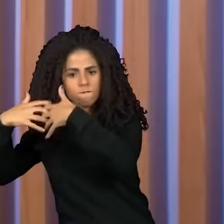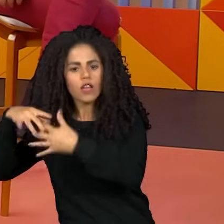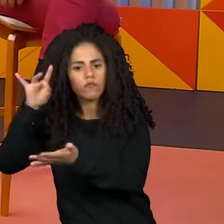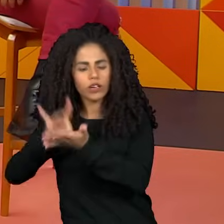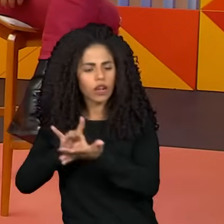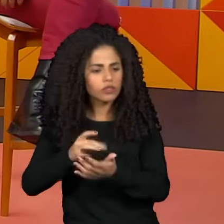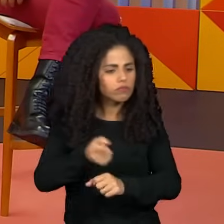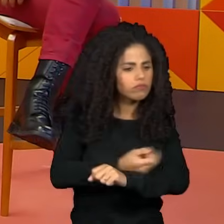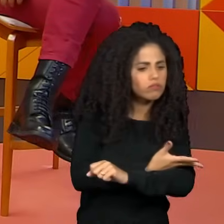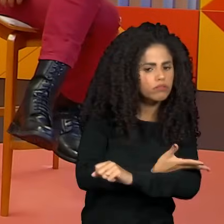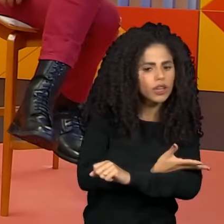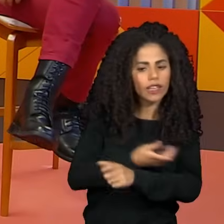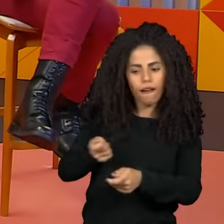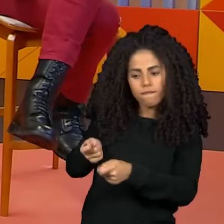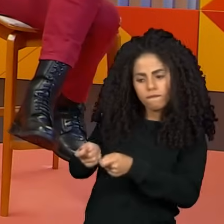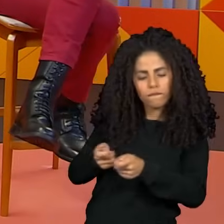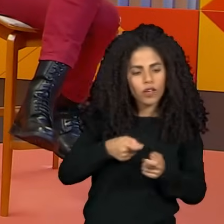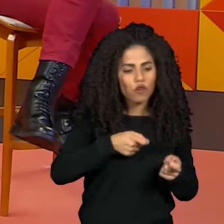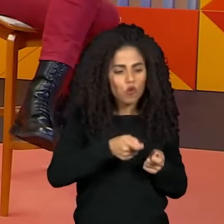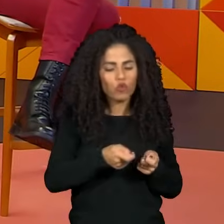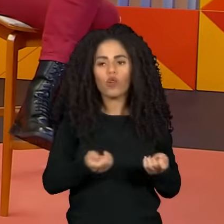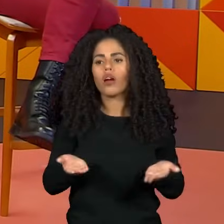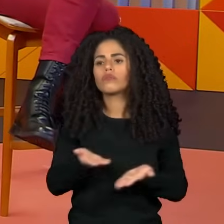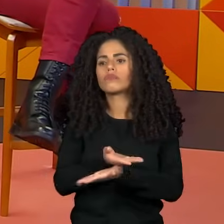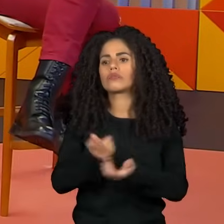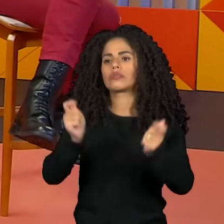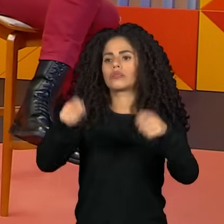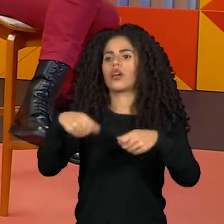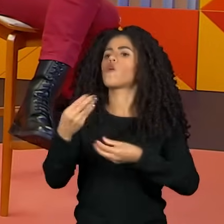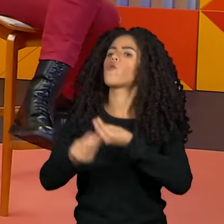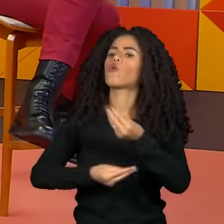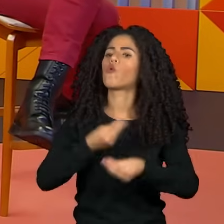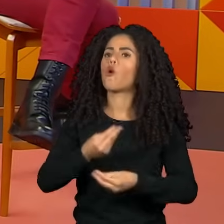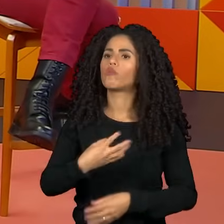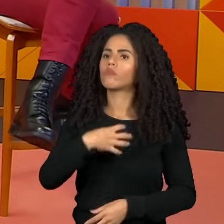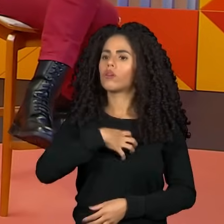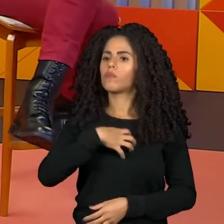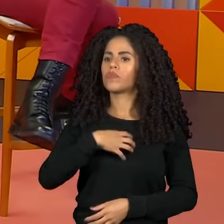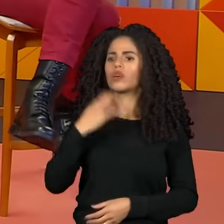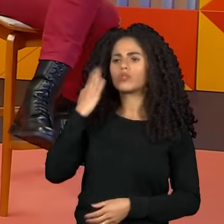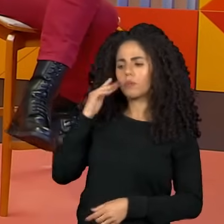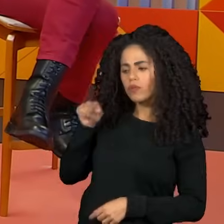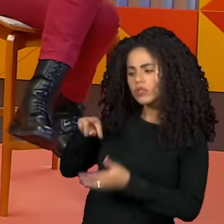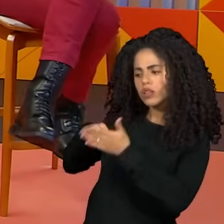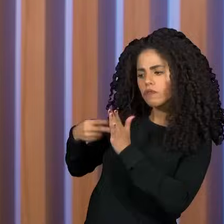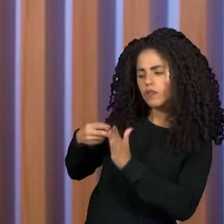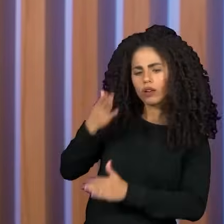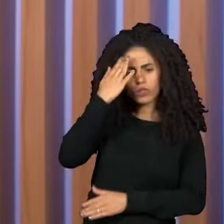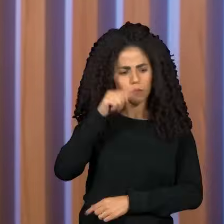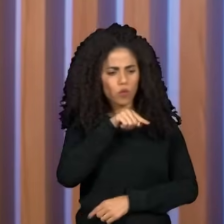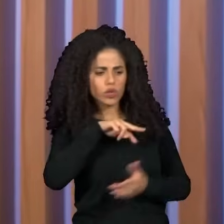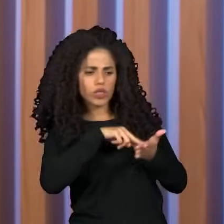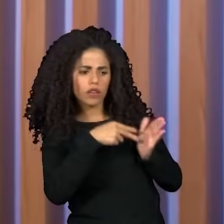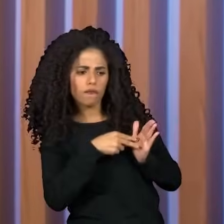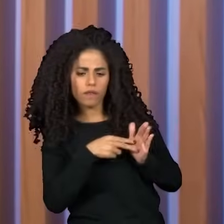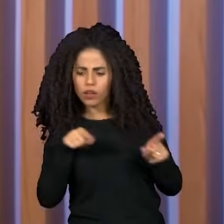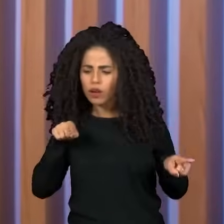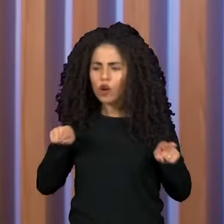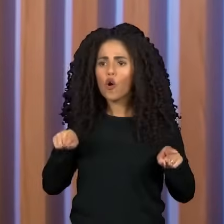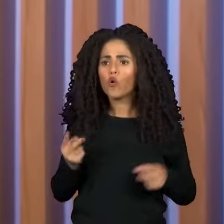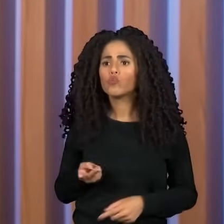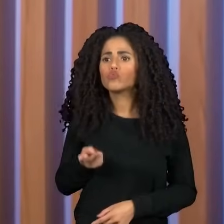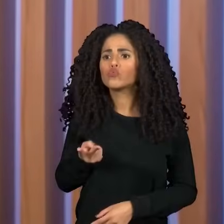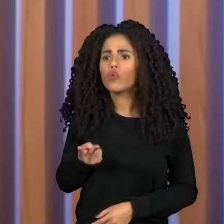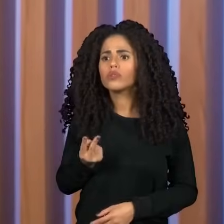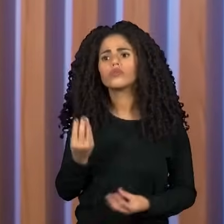racionalizar. E acho que entra nisso, né? Essa divisão entre querer dizer o ser que é racional e o ser que é emocional não é uma coisa, pelo menos, nossa, do